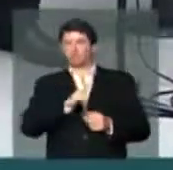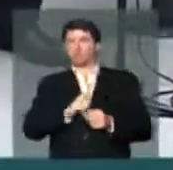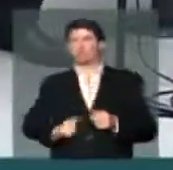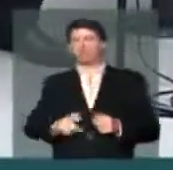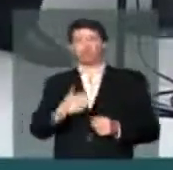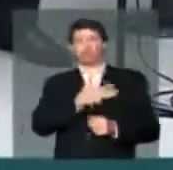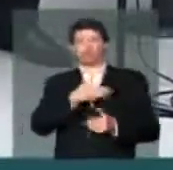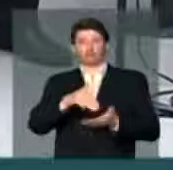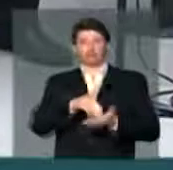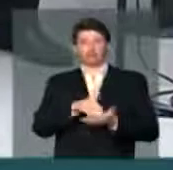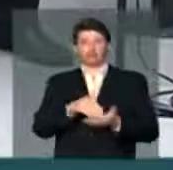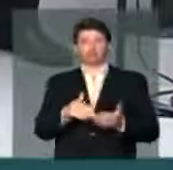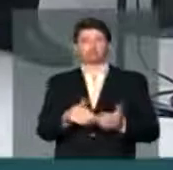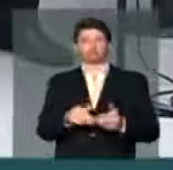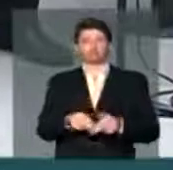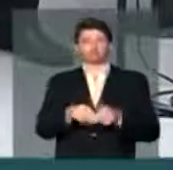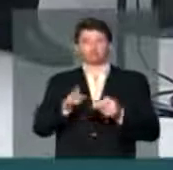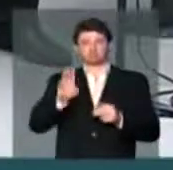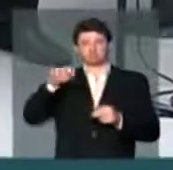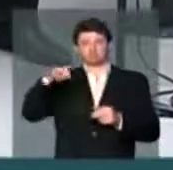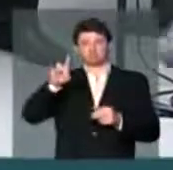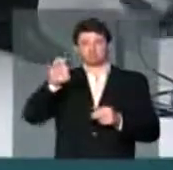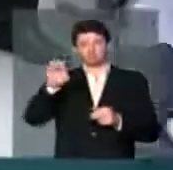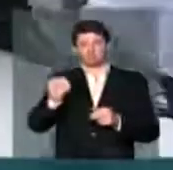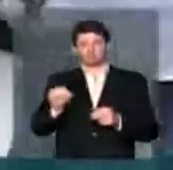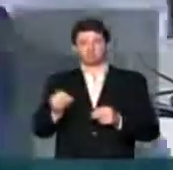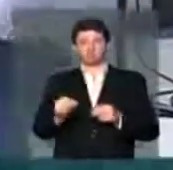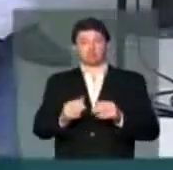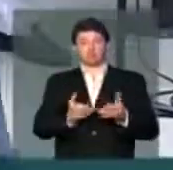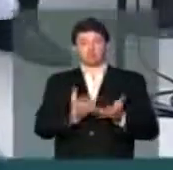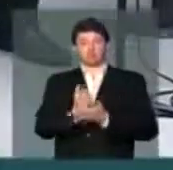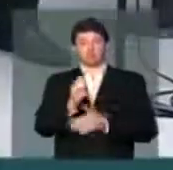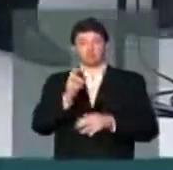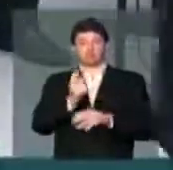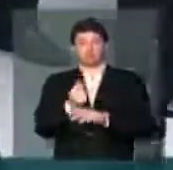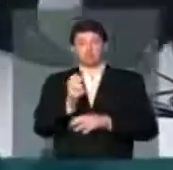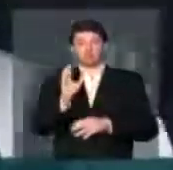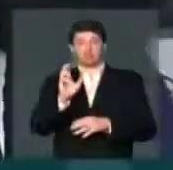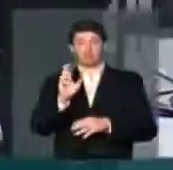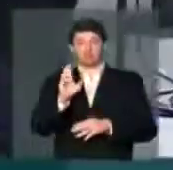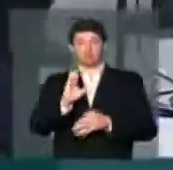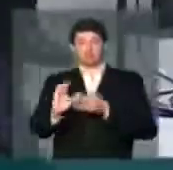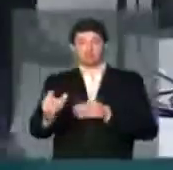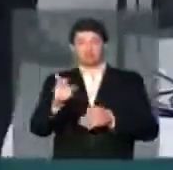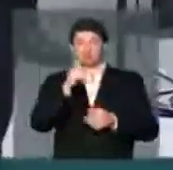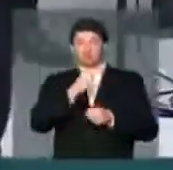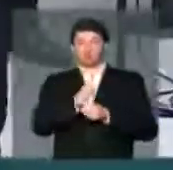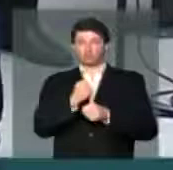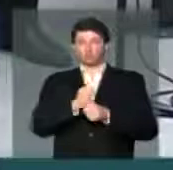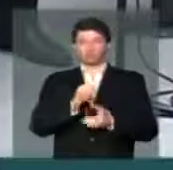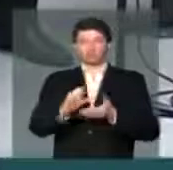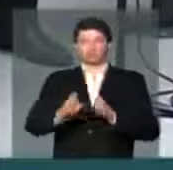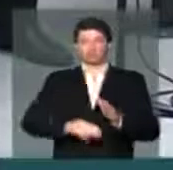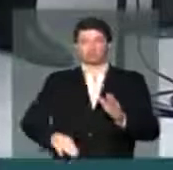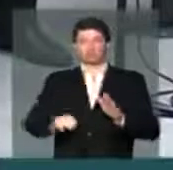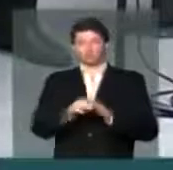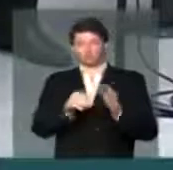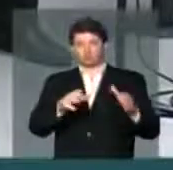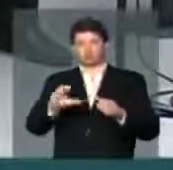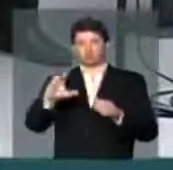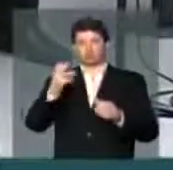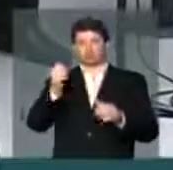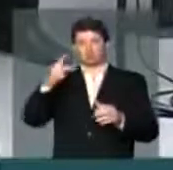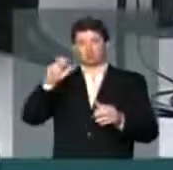Lula, através do BNDES, se aprovou o recurso para pavimentar toda a região do